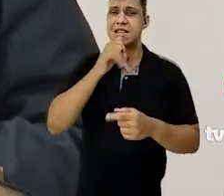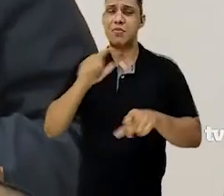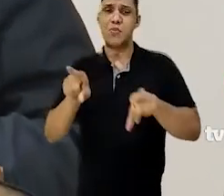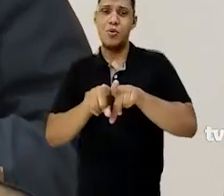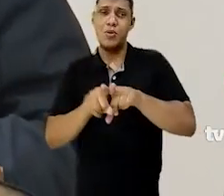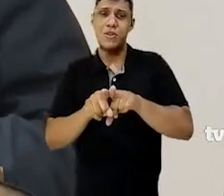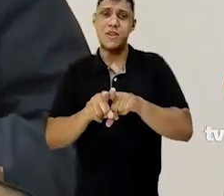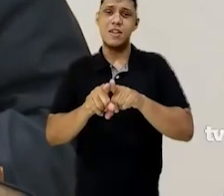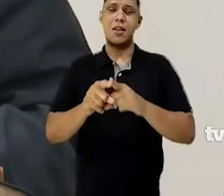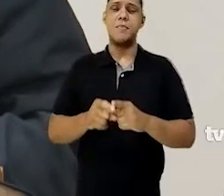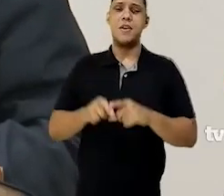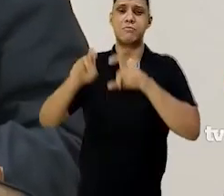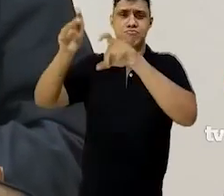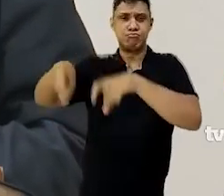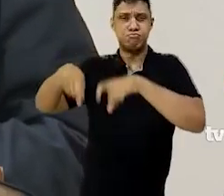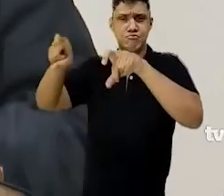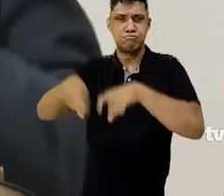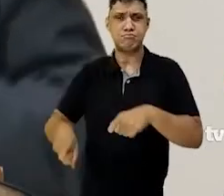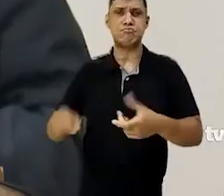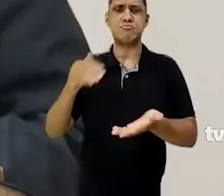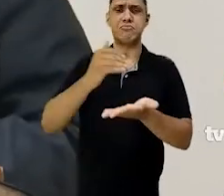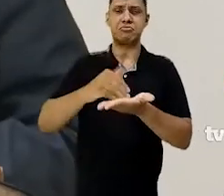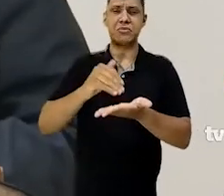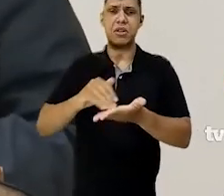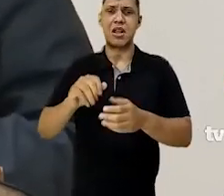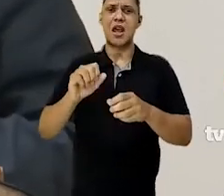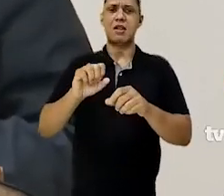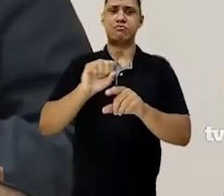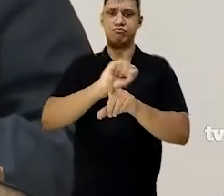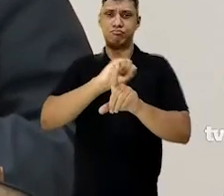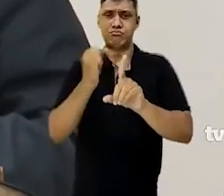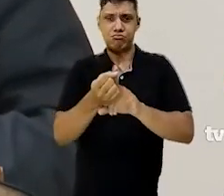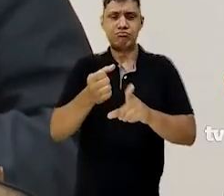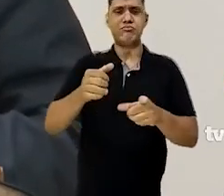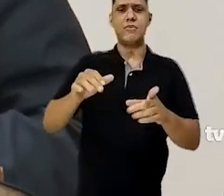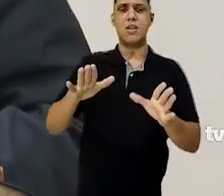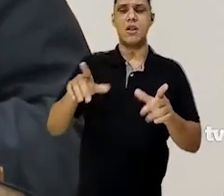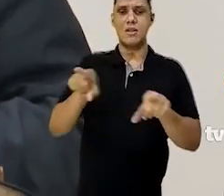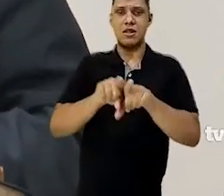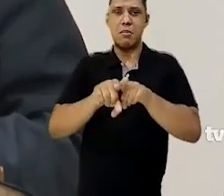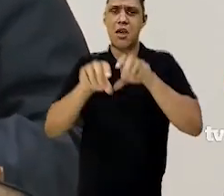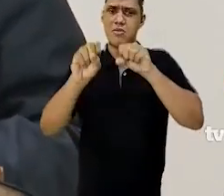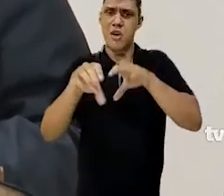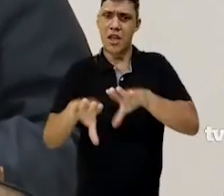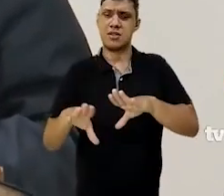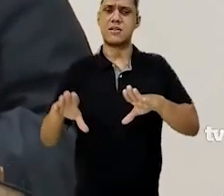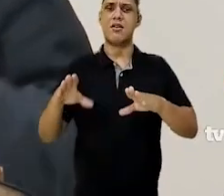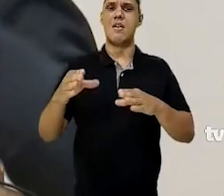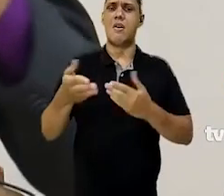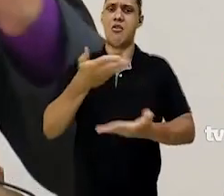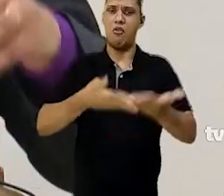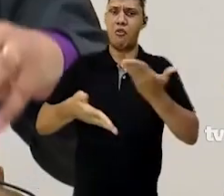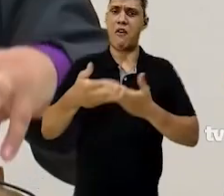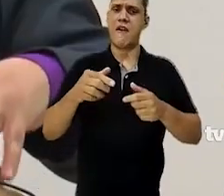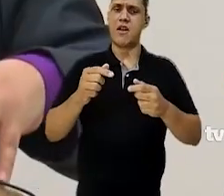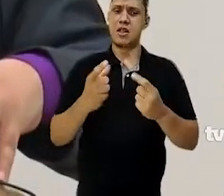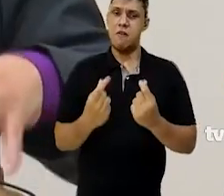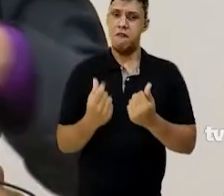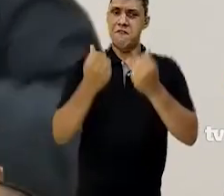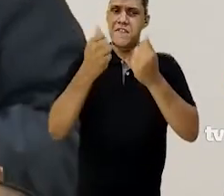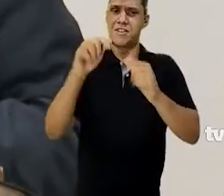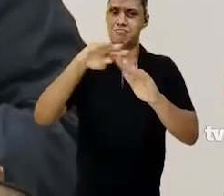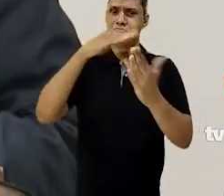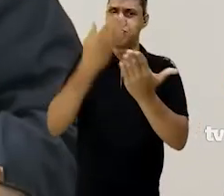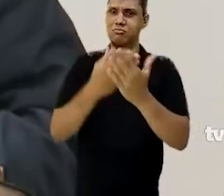abastecimento, trabalho, habitação e assistência social, educação, tratar o tema empreendedorismo, educação financeira na escola, criar